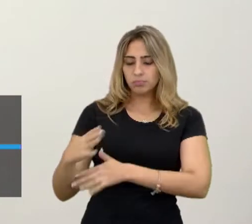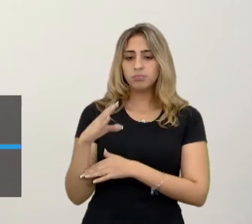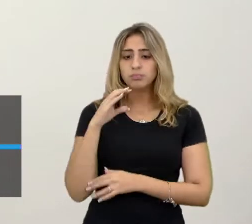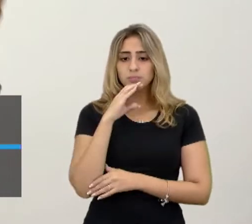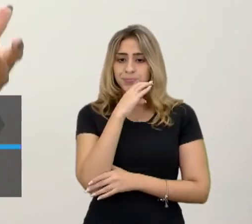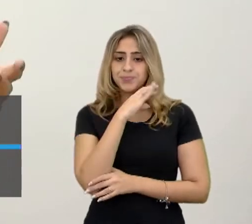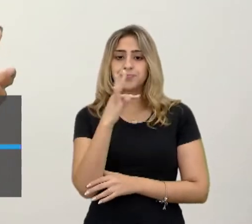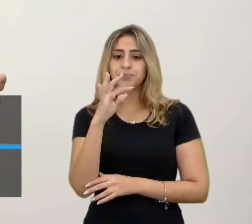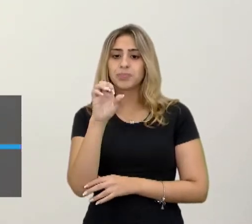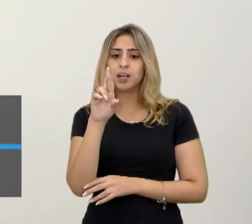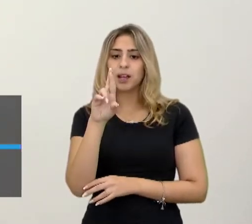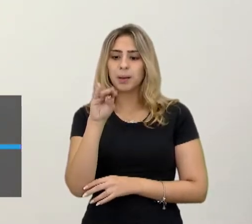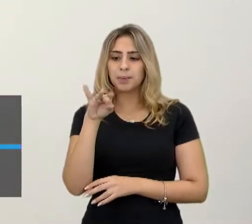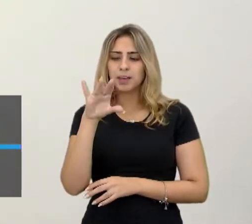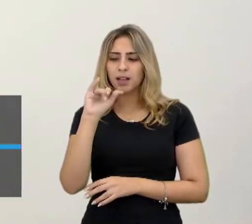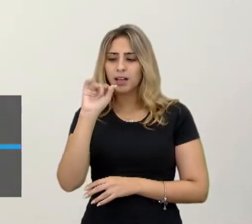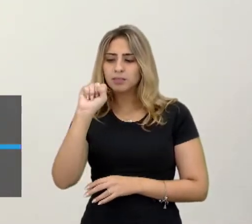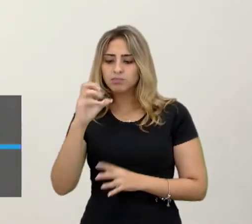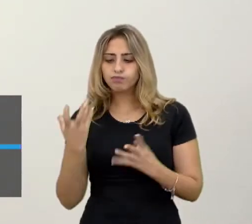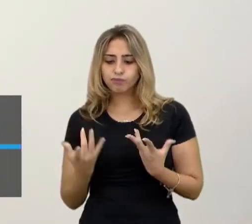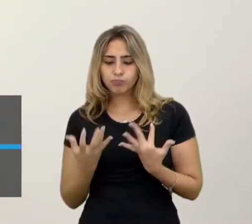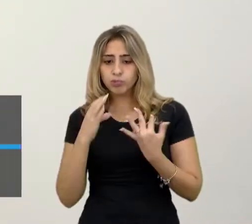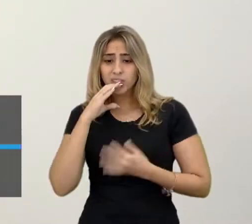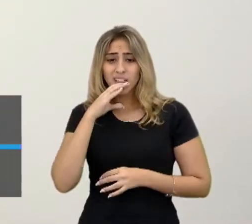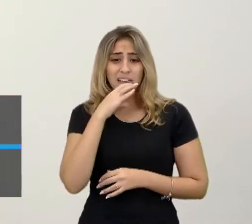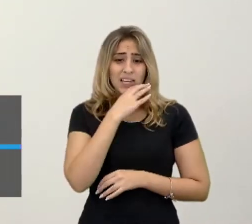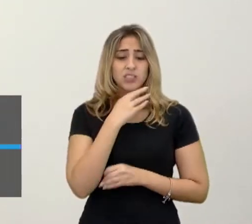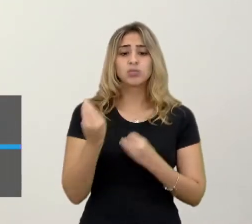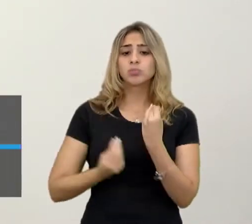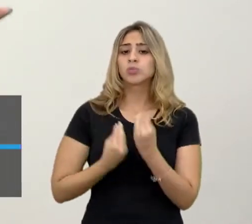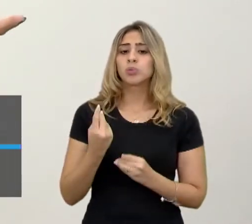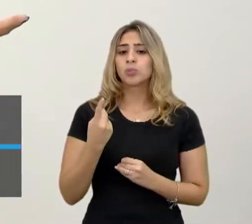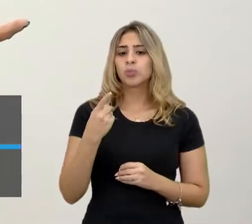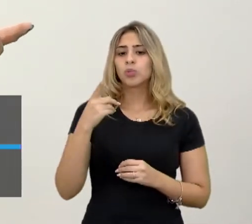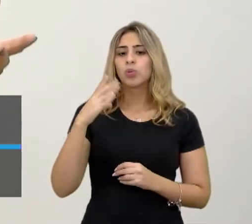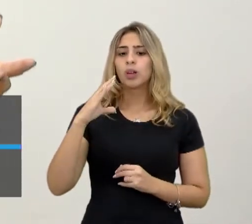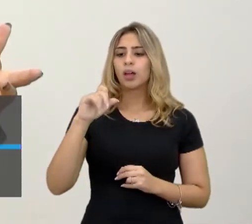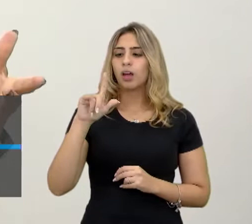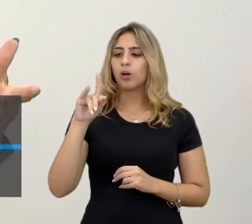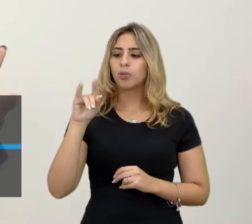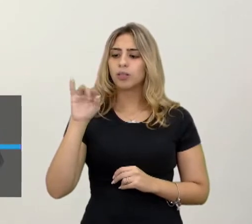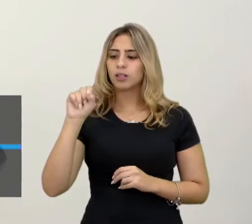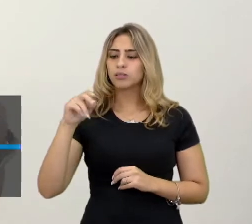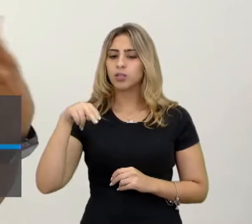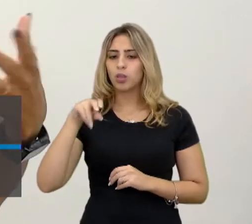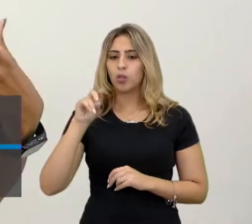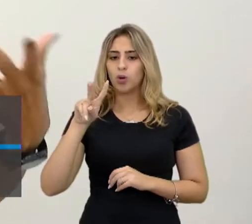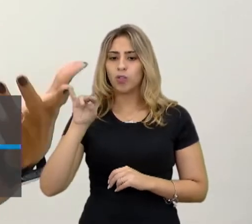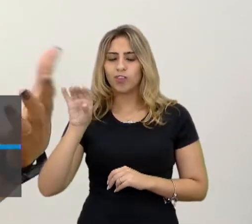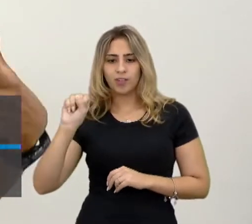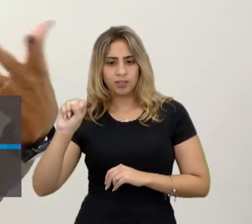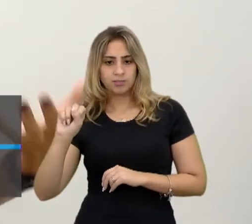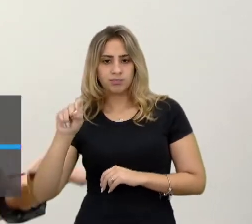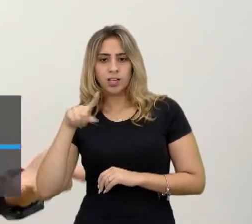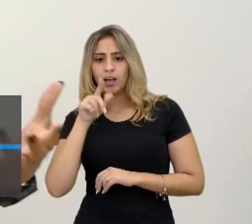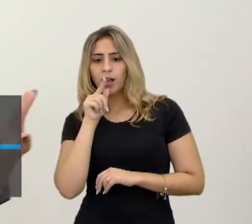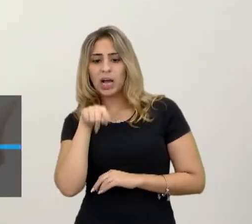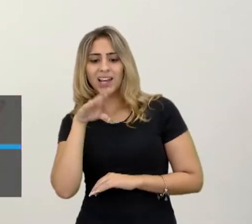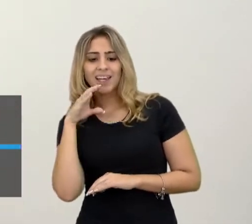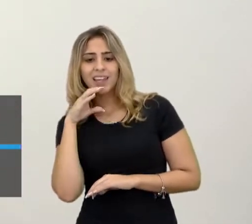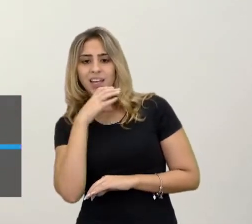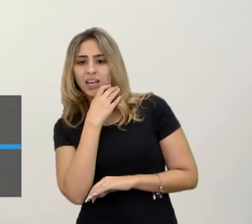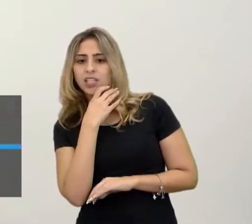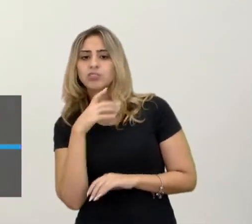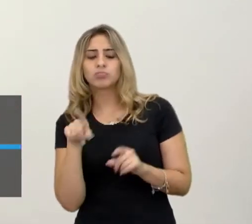tem aqui em zonas termais, como lá eu dei o exemplo lá de Caldas Novas, né, regiões aqui onde a água é quente, águas quentes